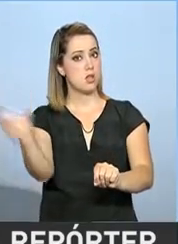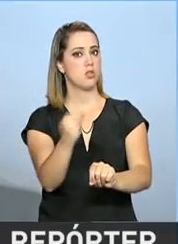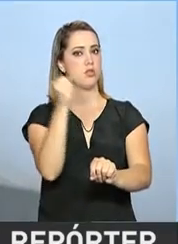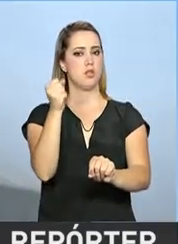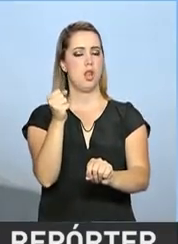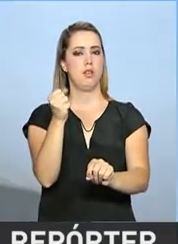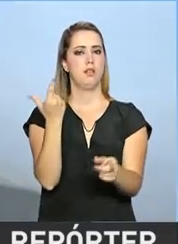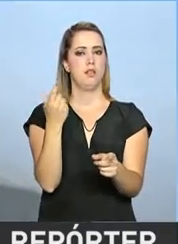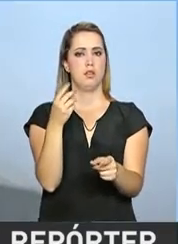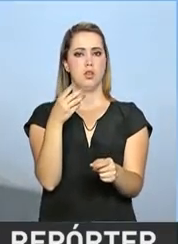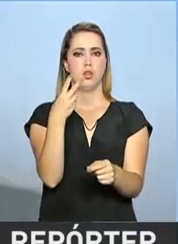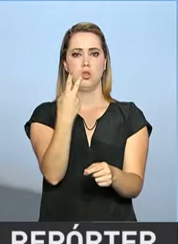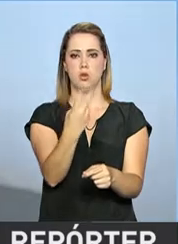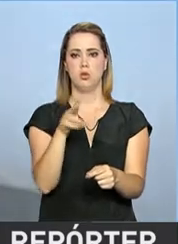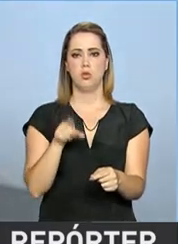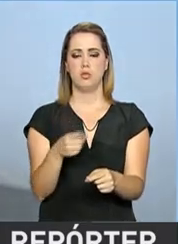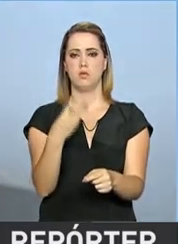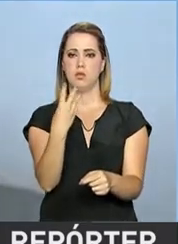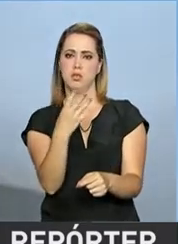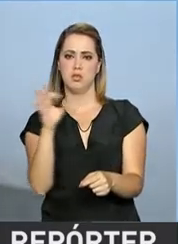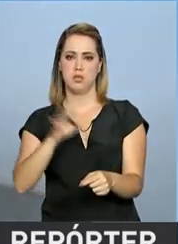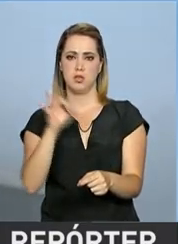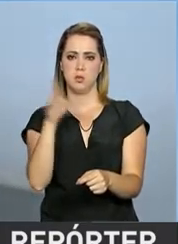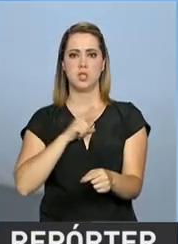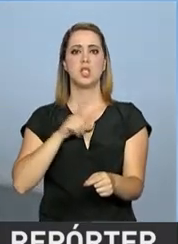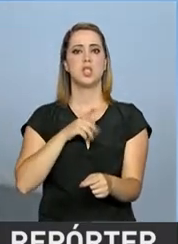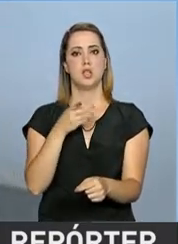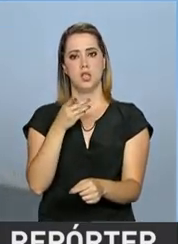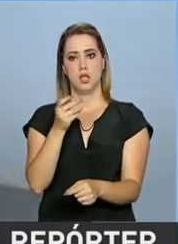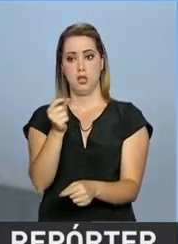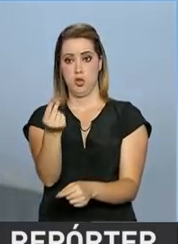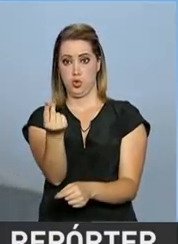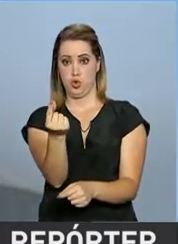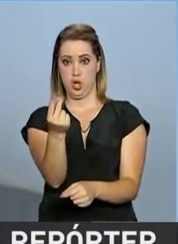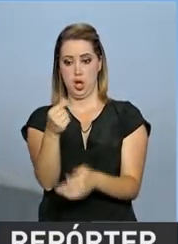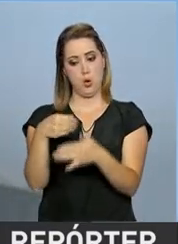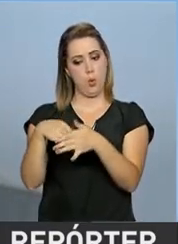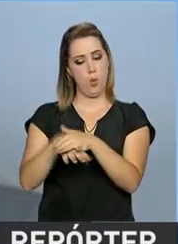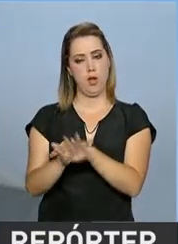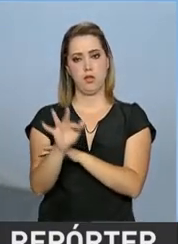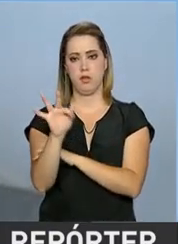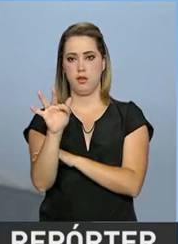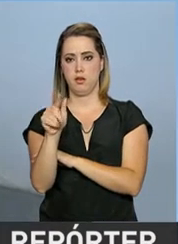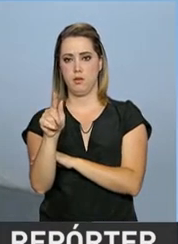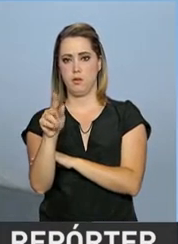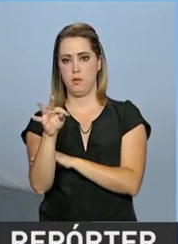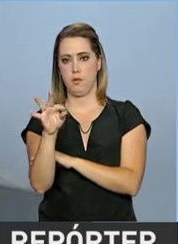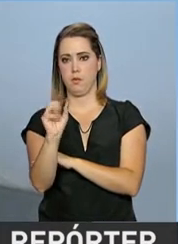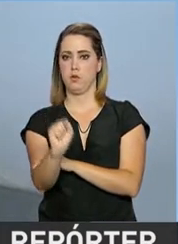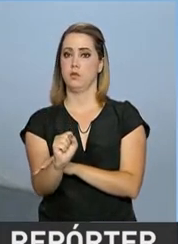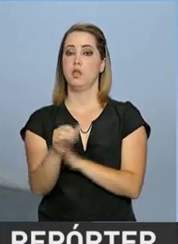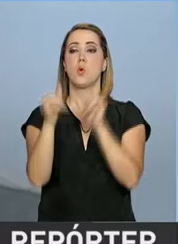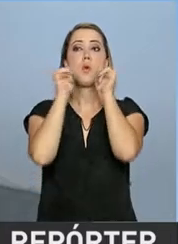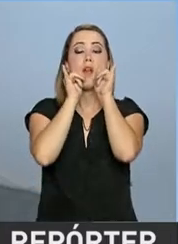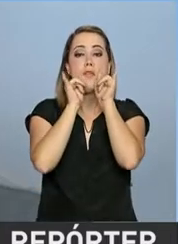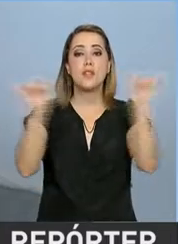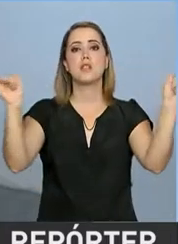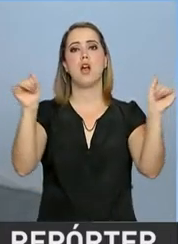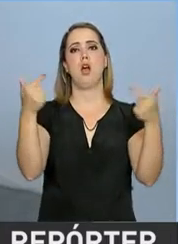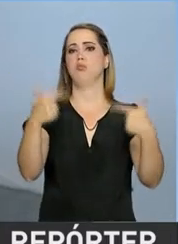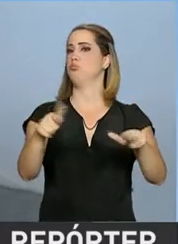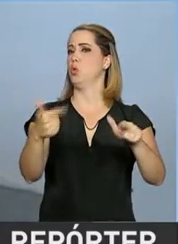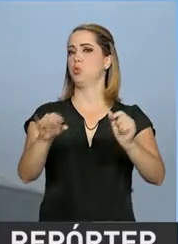de 2 ou 3% de pessoas que têm mais verbas no Fundo de Garantia não poderão sacá-las. Eu quero declarar publicamente que não houve